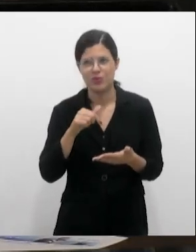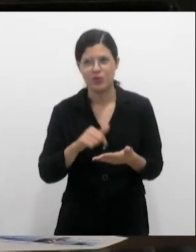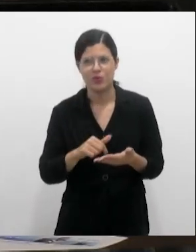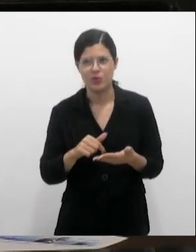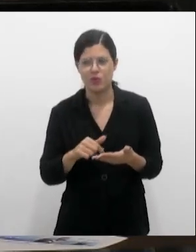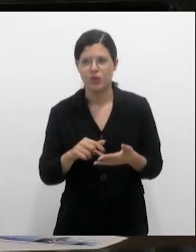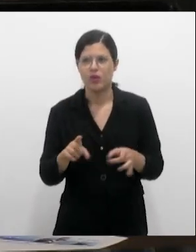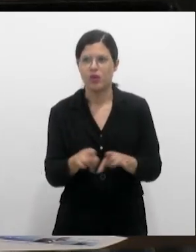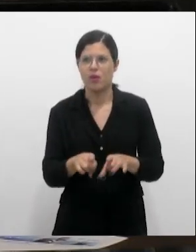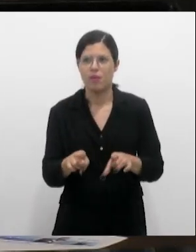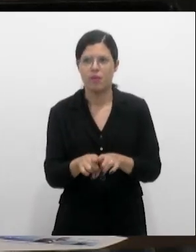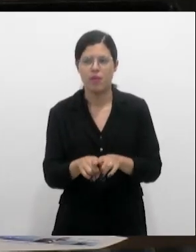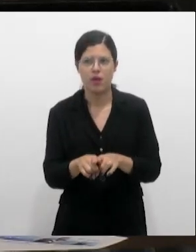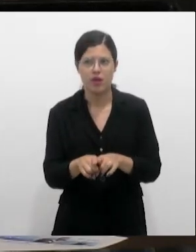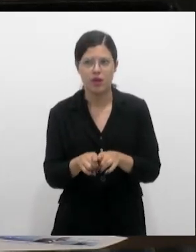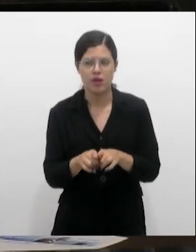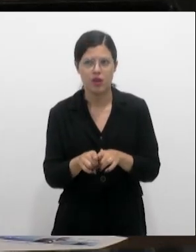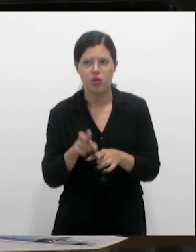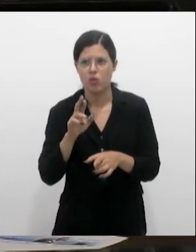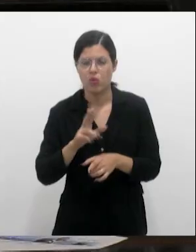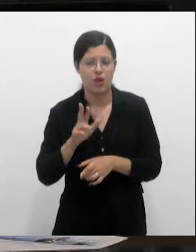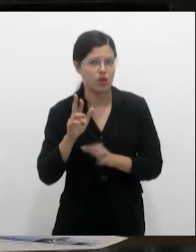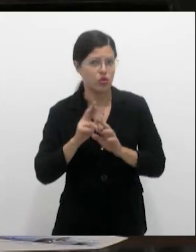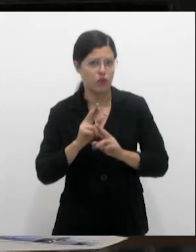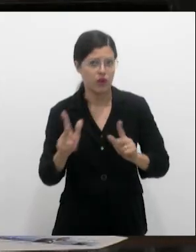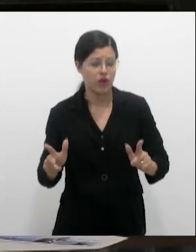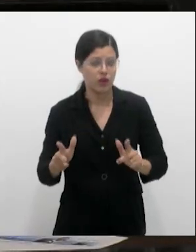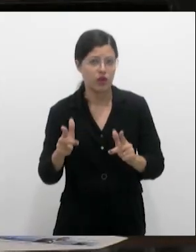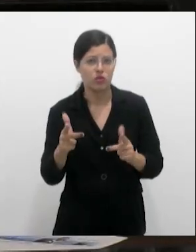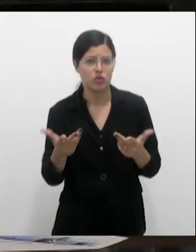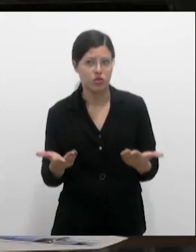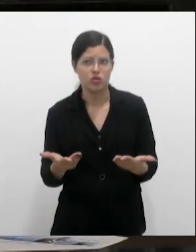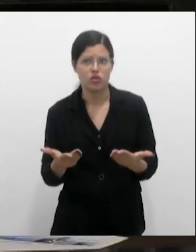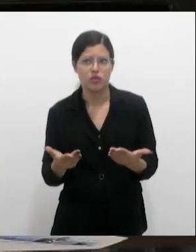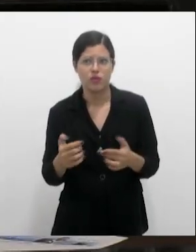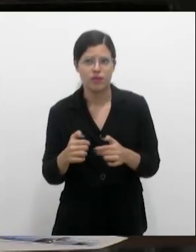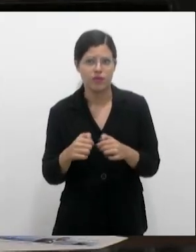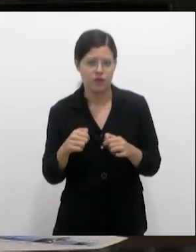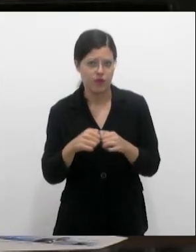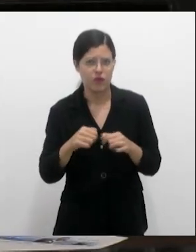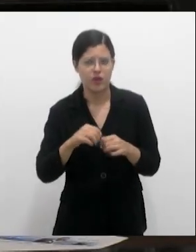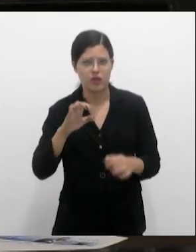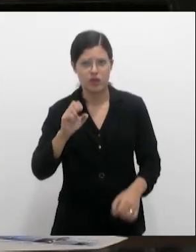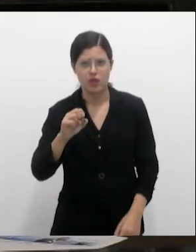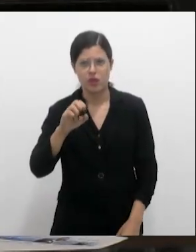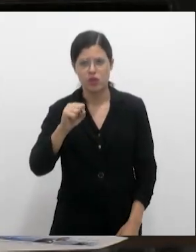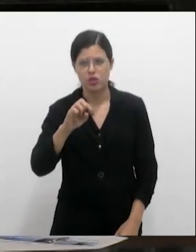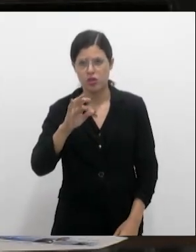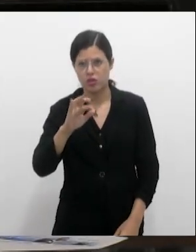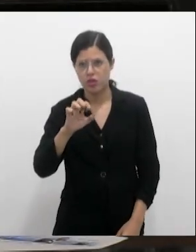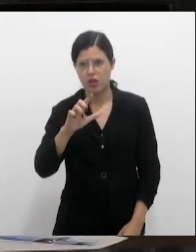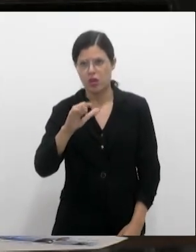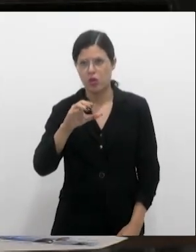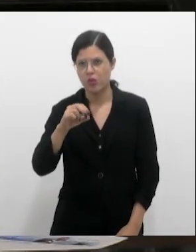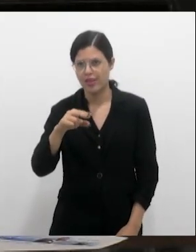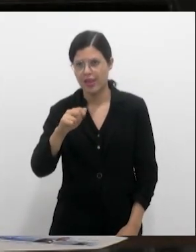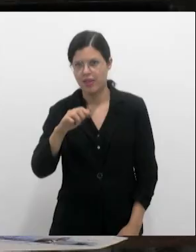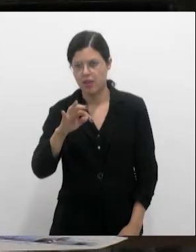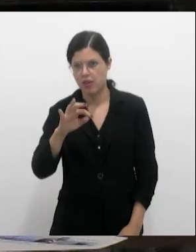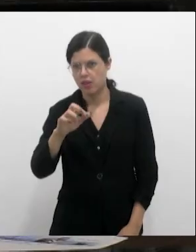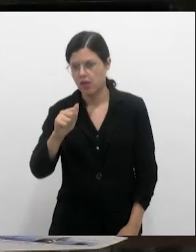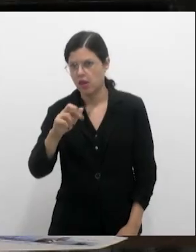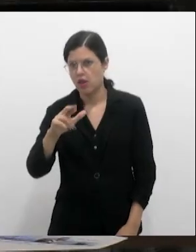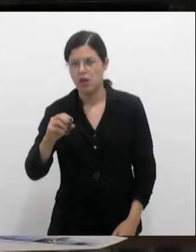também diferente, se tornou um estelionatário da política de Niterói. Então estaremos entrando através do